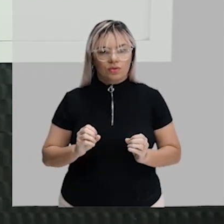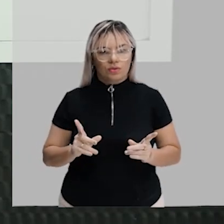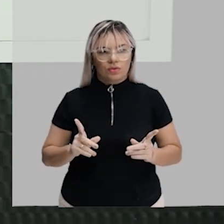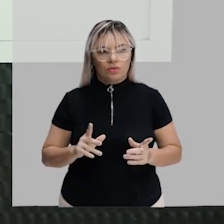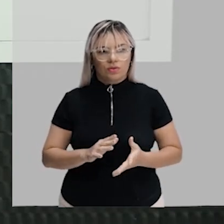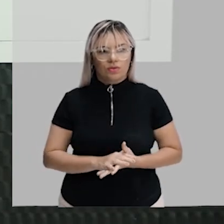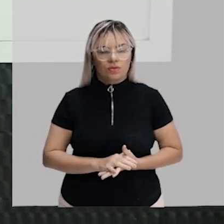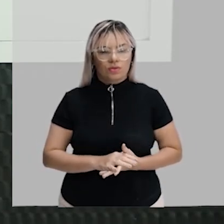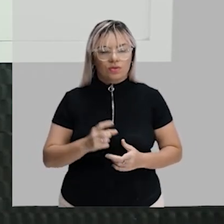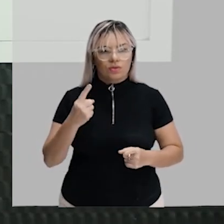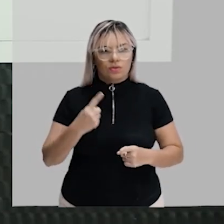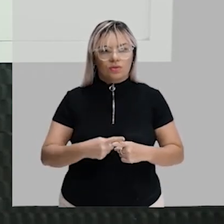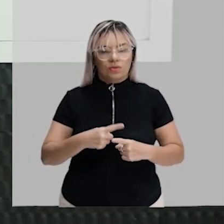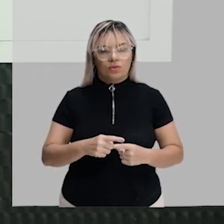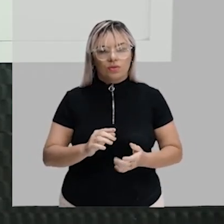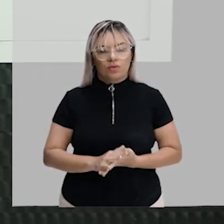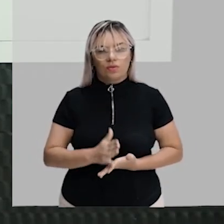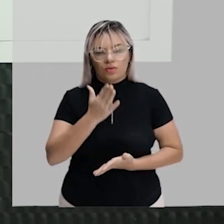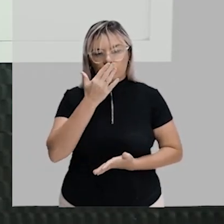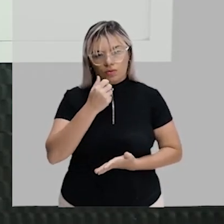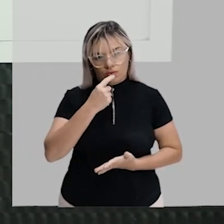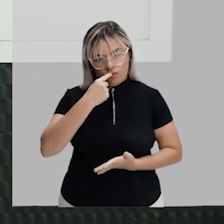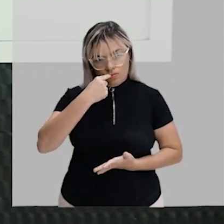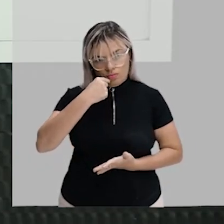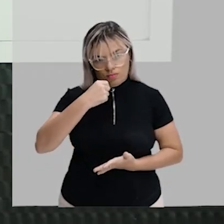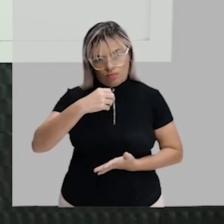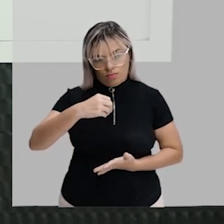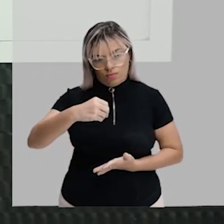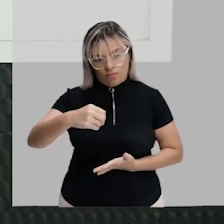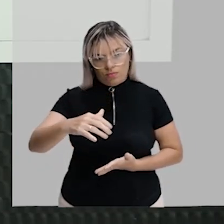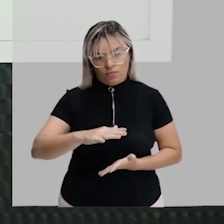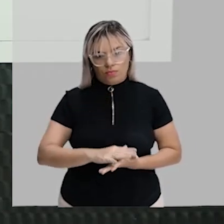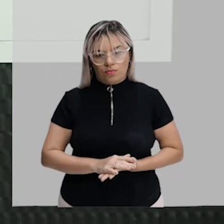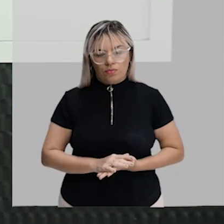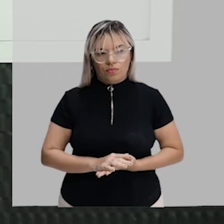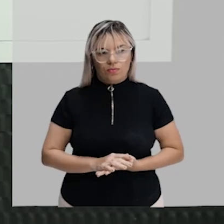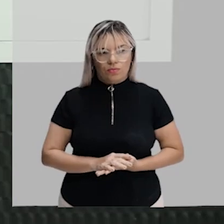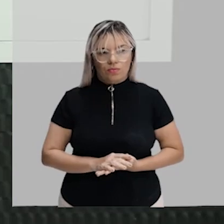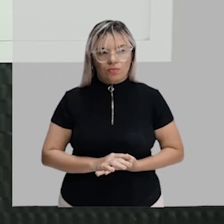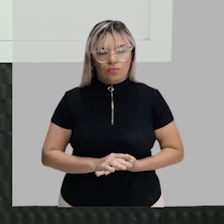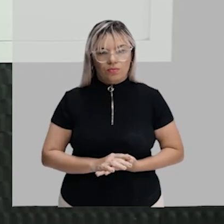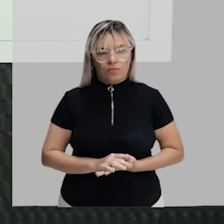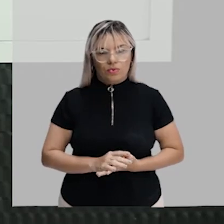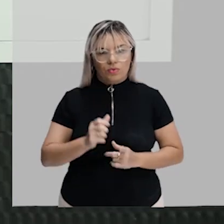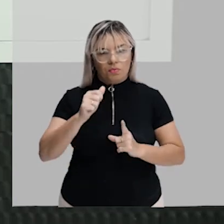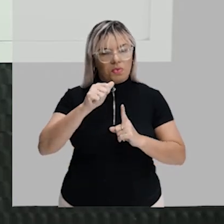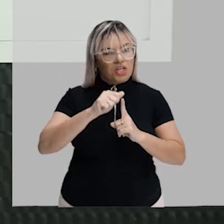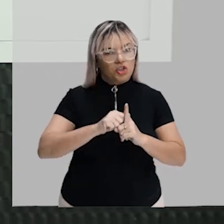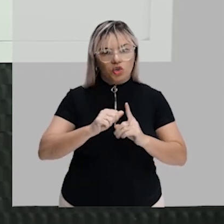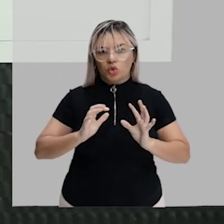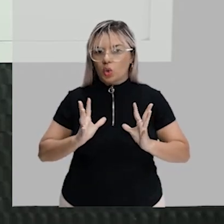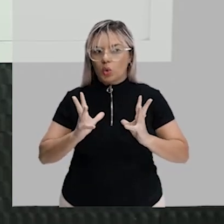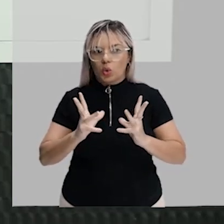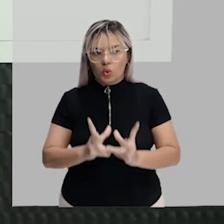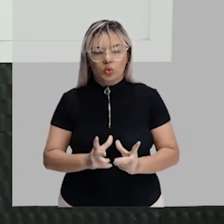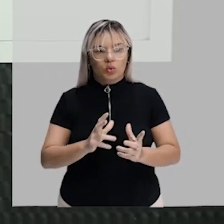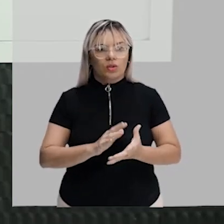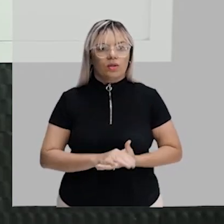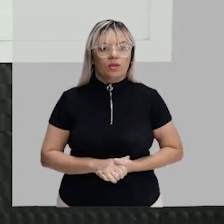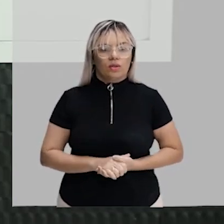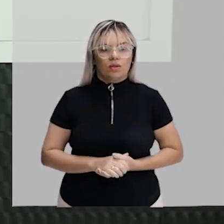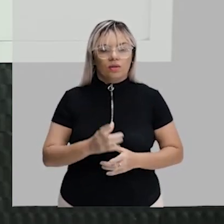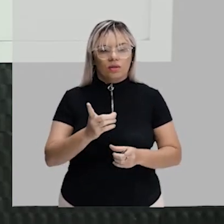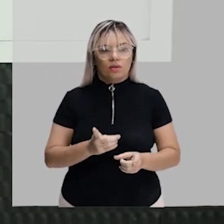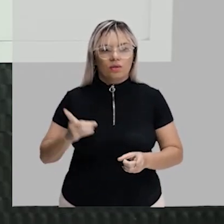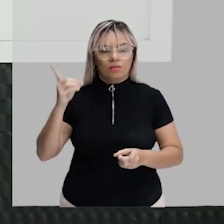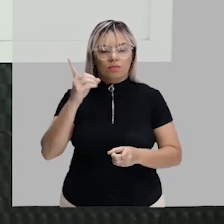Né? Porque isso aí foi consumido durante aí o mês inteiro. Tá? Então você vai